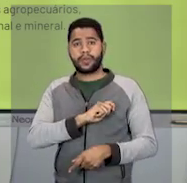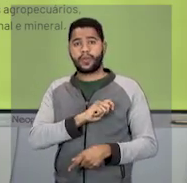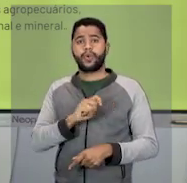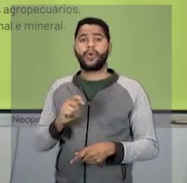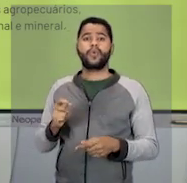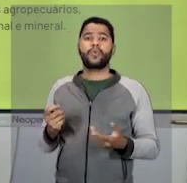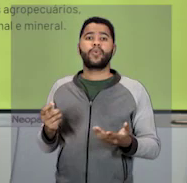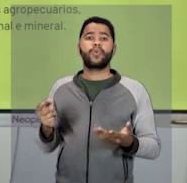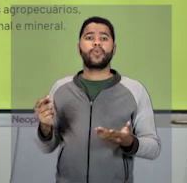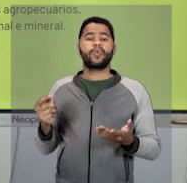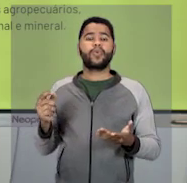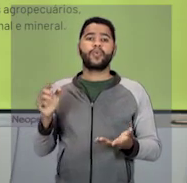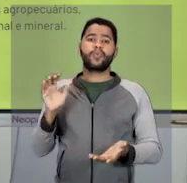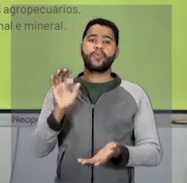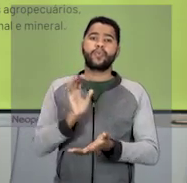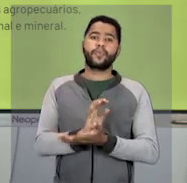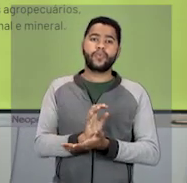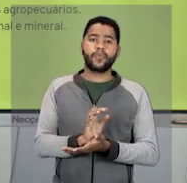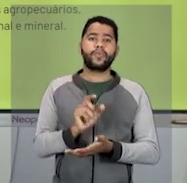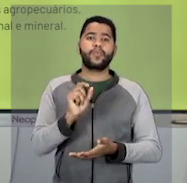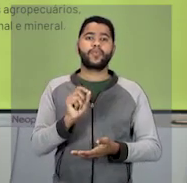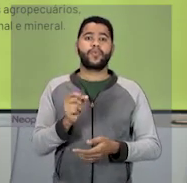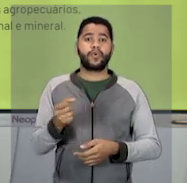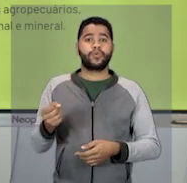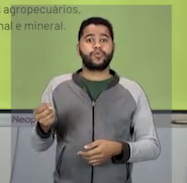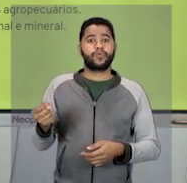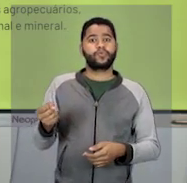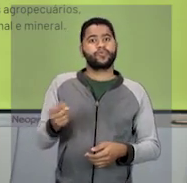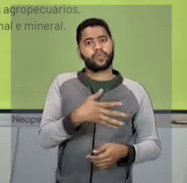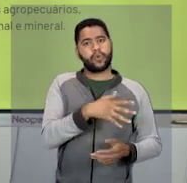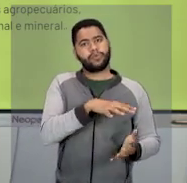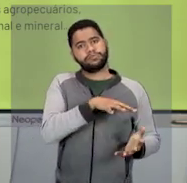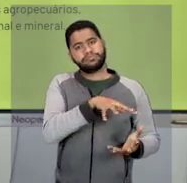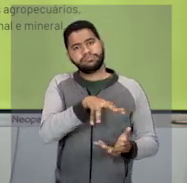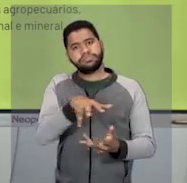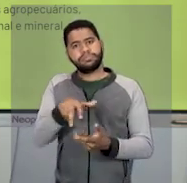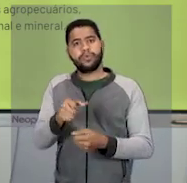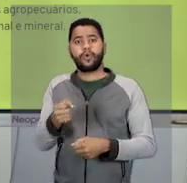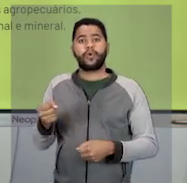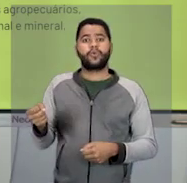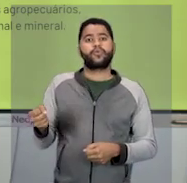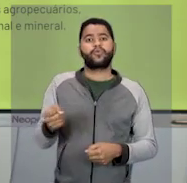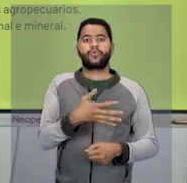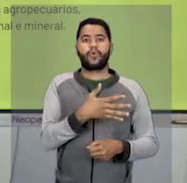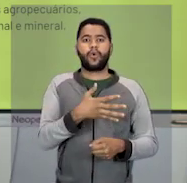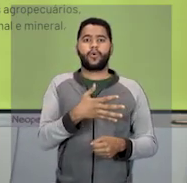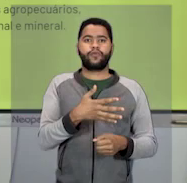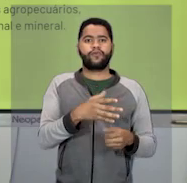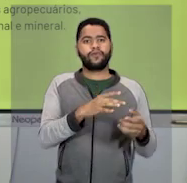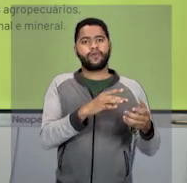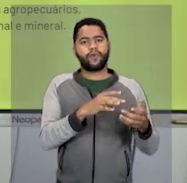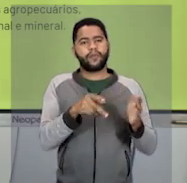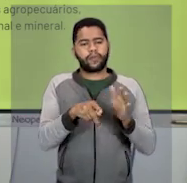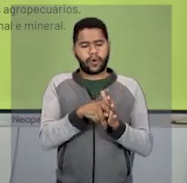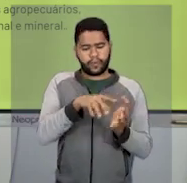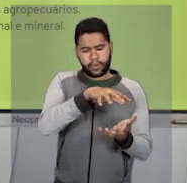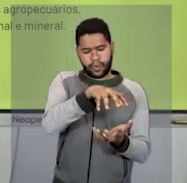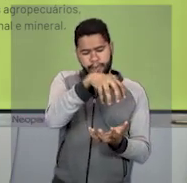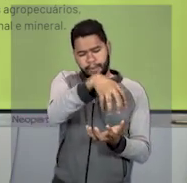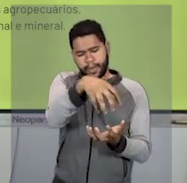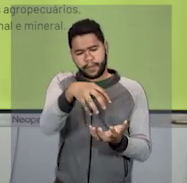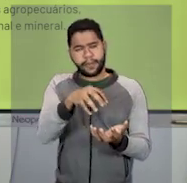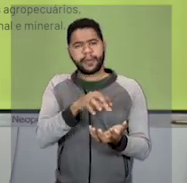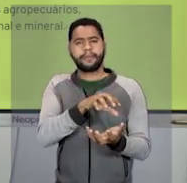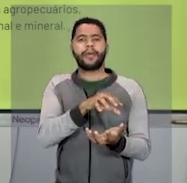até essa parte, né, esse chamado Novo Mundo, esse novo continente, ou seja, uma forma de explorar o máximo que se tinha